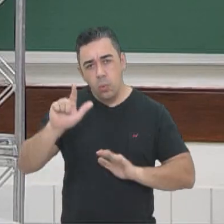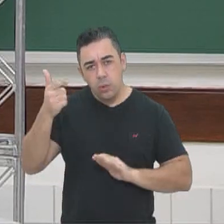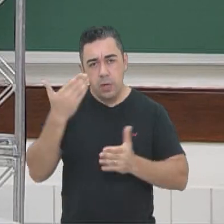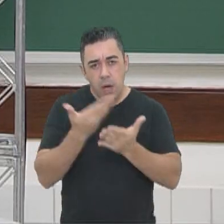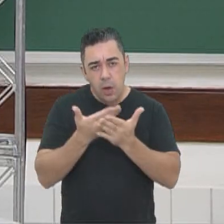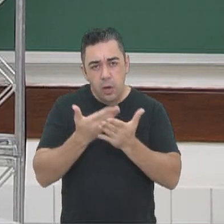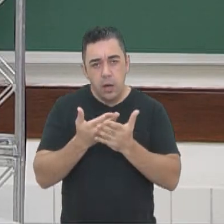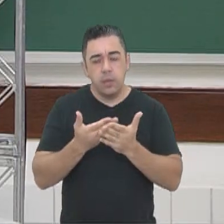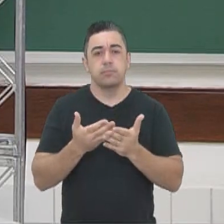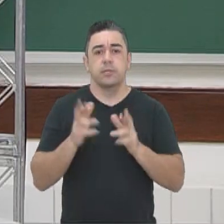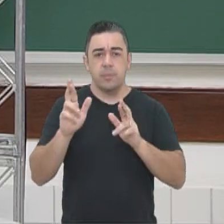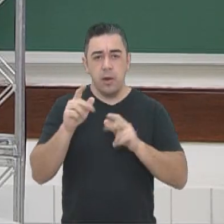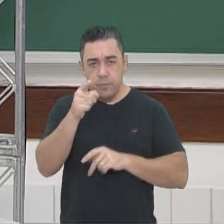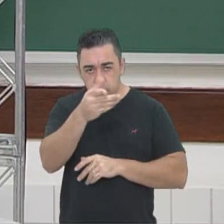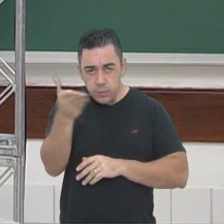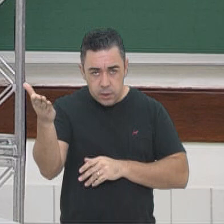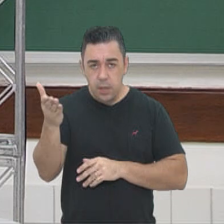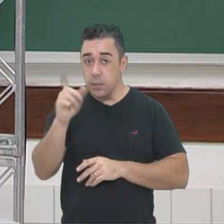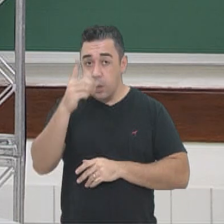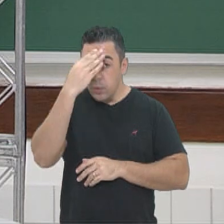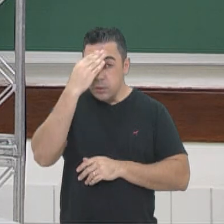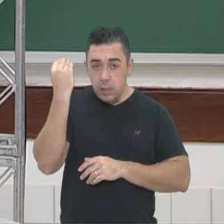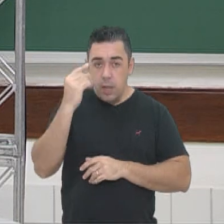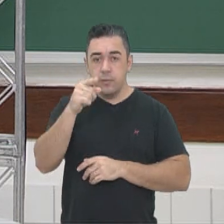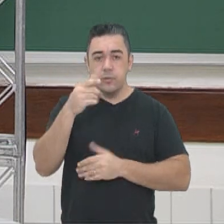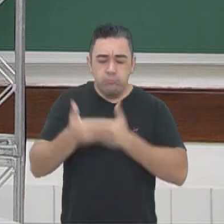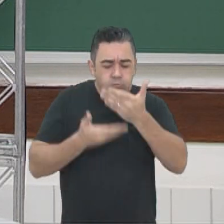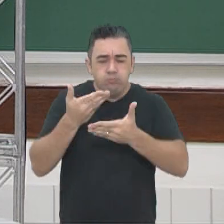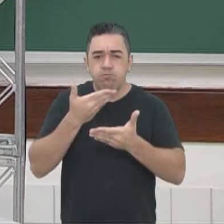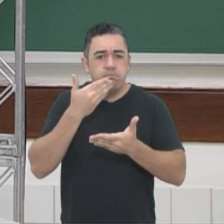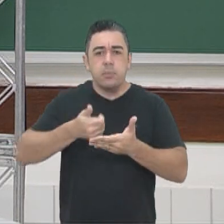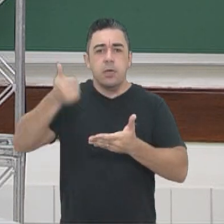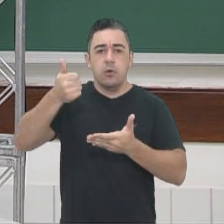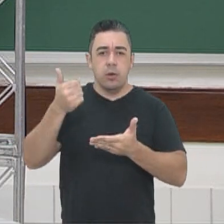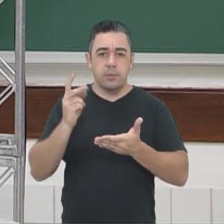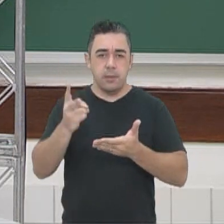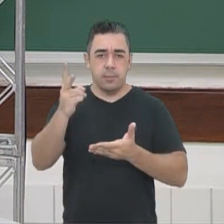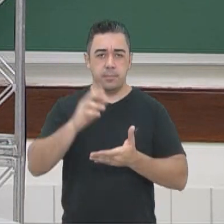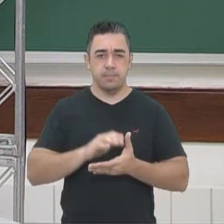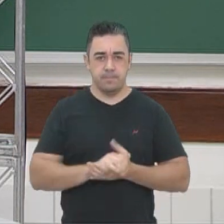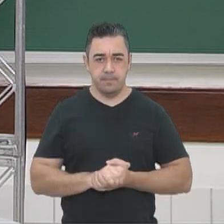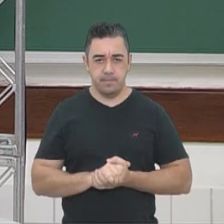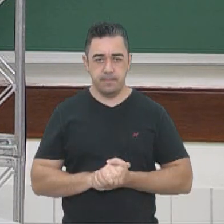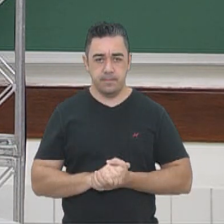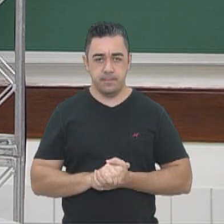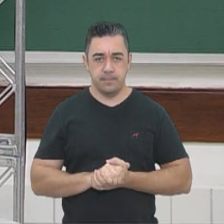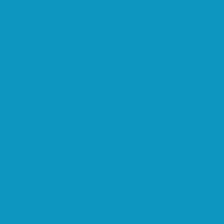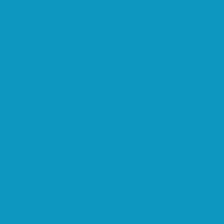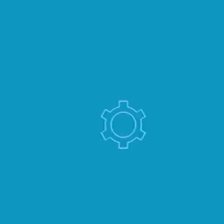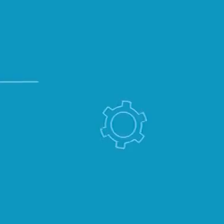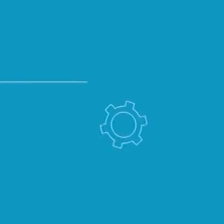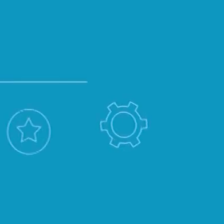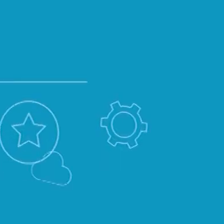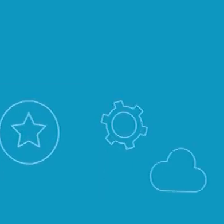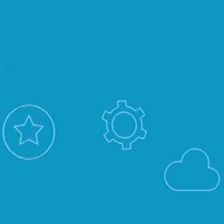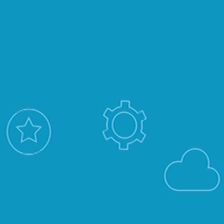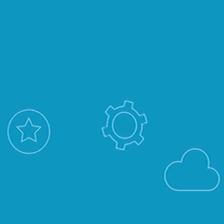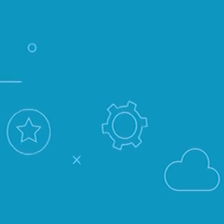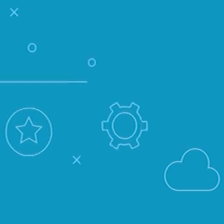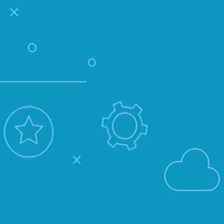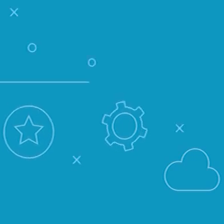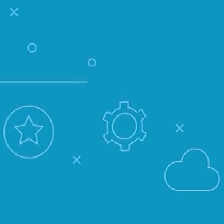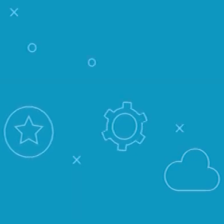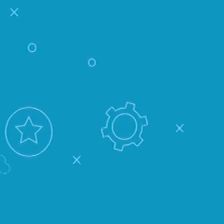aula, espero vocês aqui e não esqueçam de ser extraordinários. Até mais!